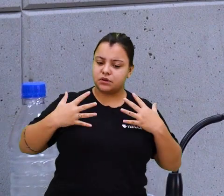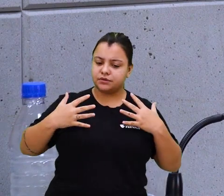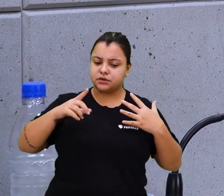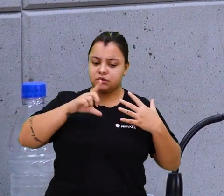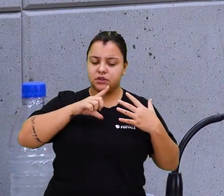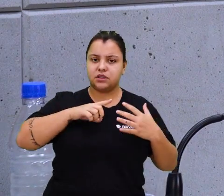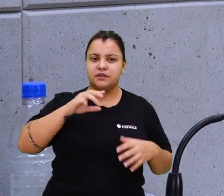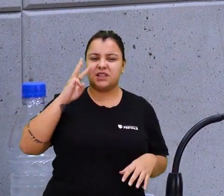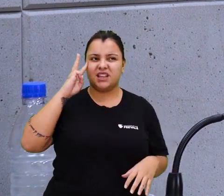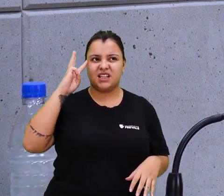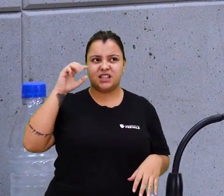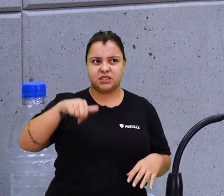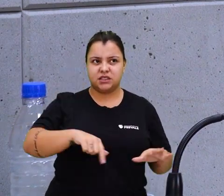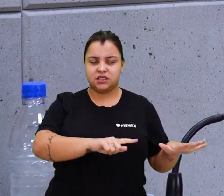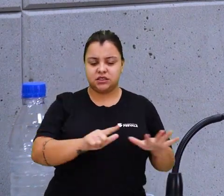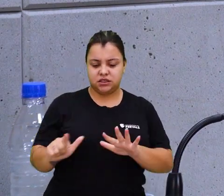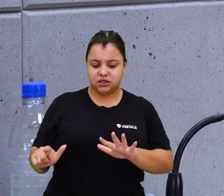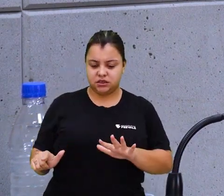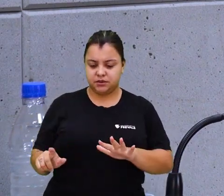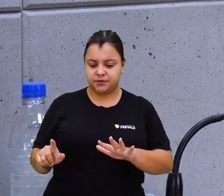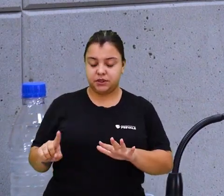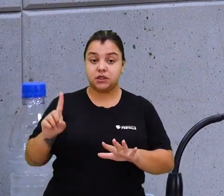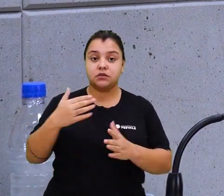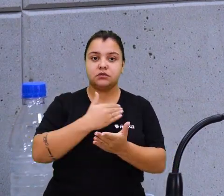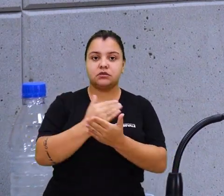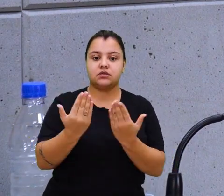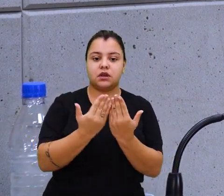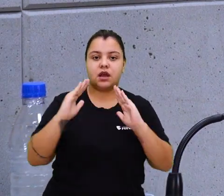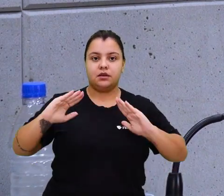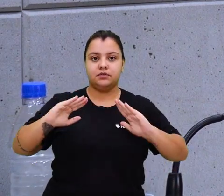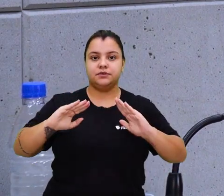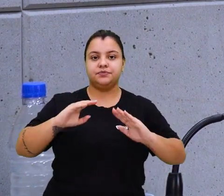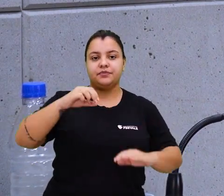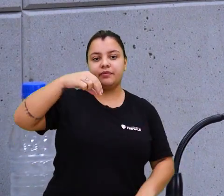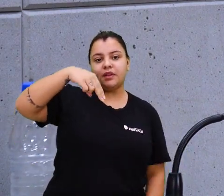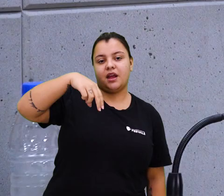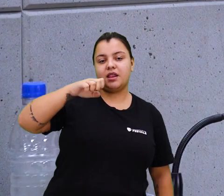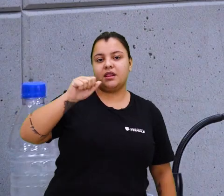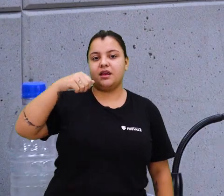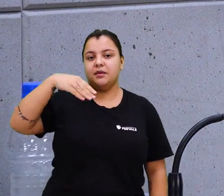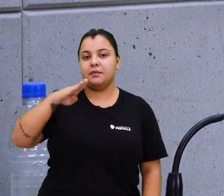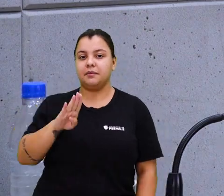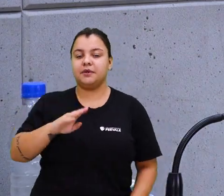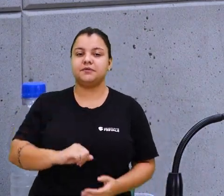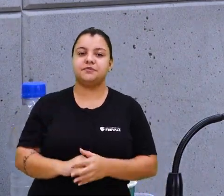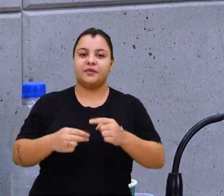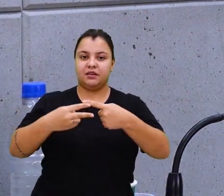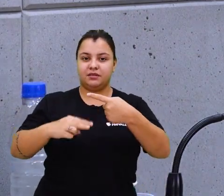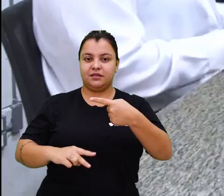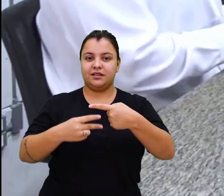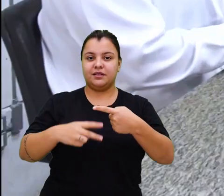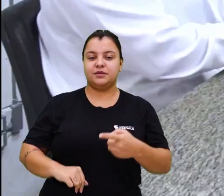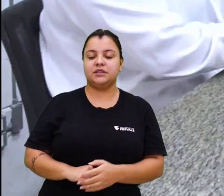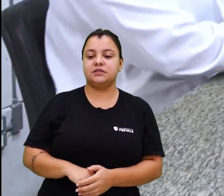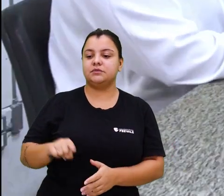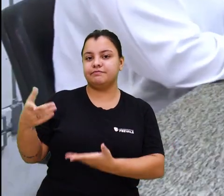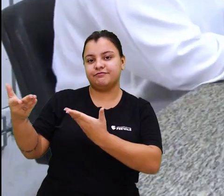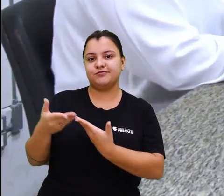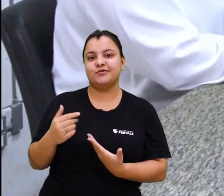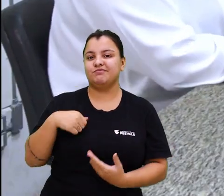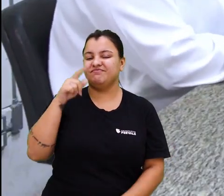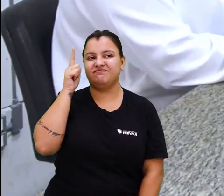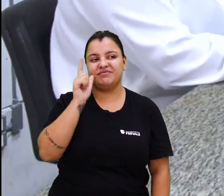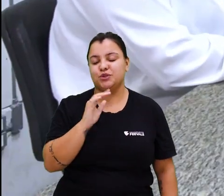teve terça-feira dessa semana que foi a inauguração do nosso neab né iia perguntar tambm sobre queria ela me convidou mas eu não